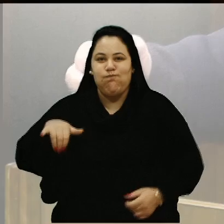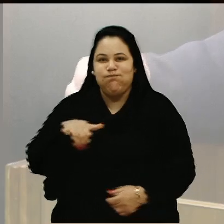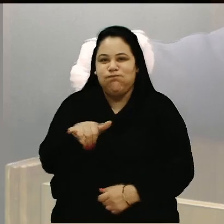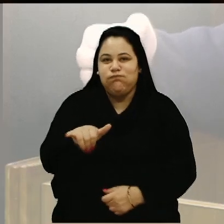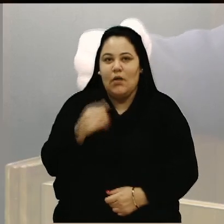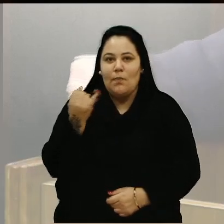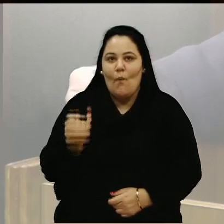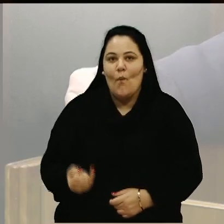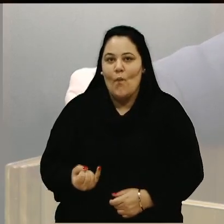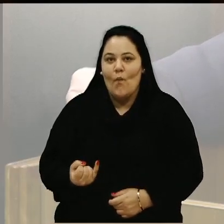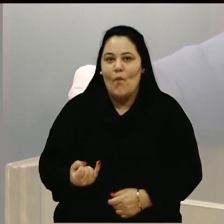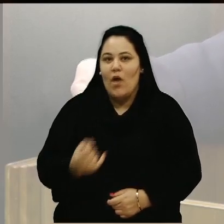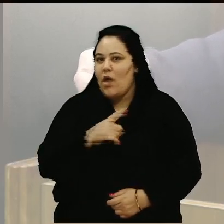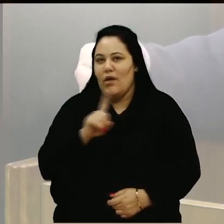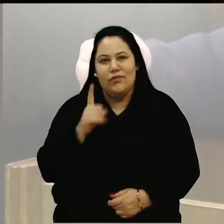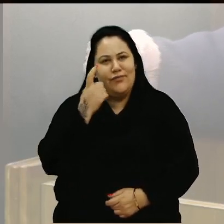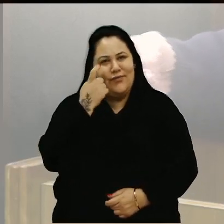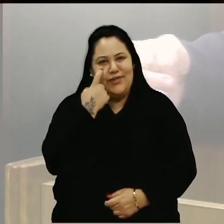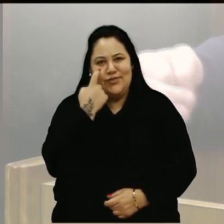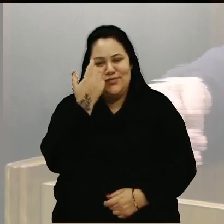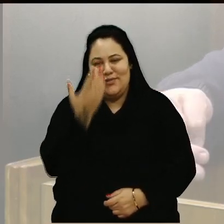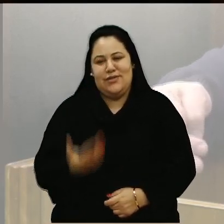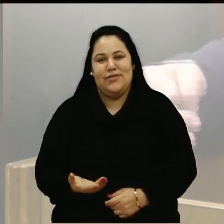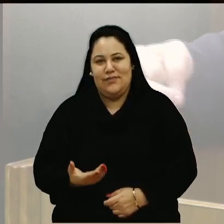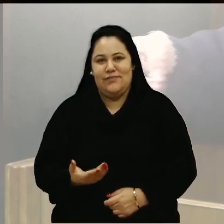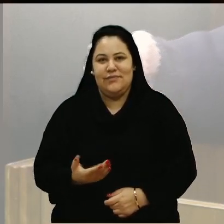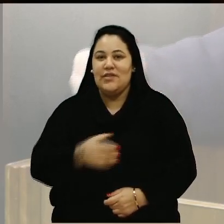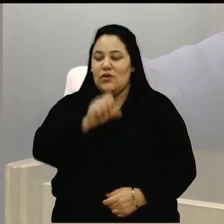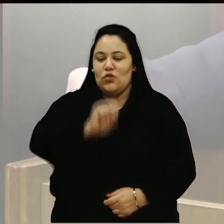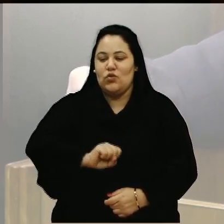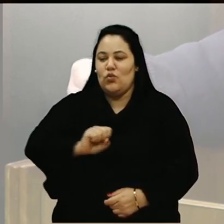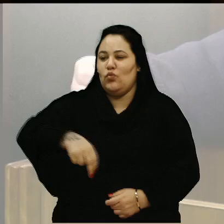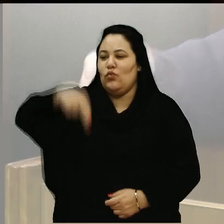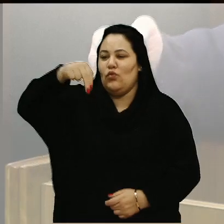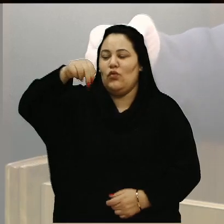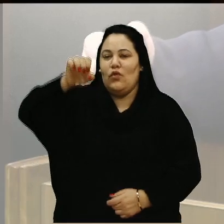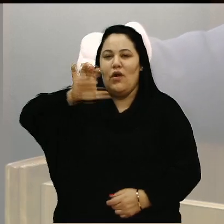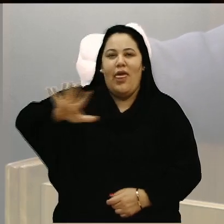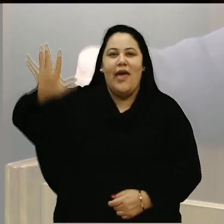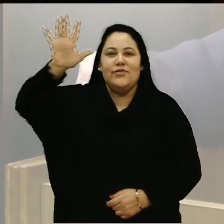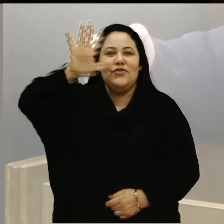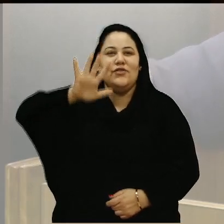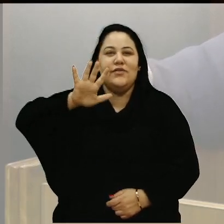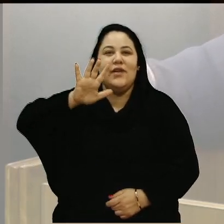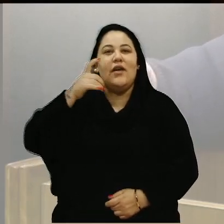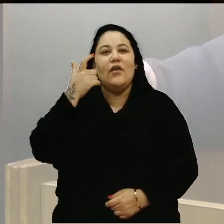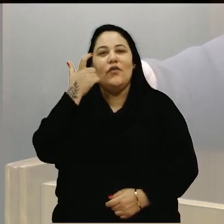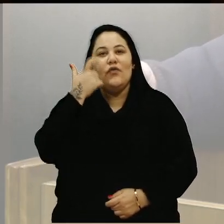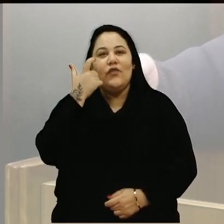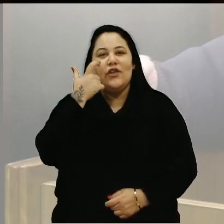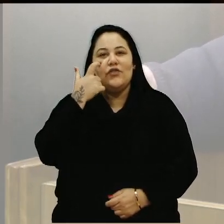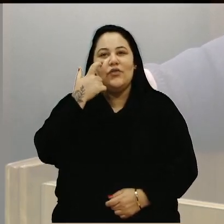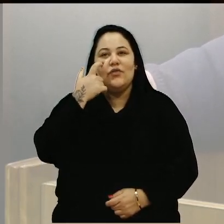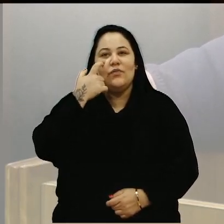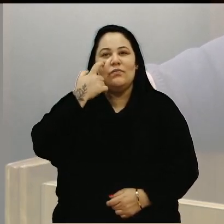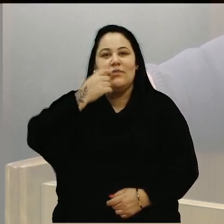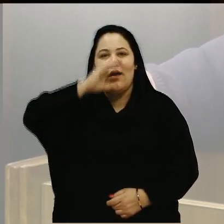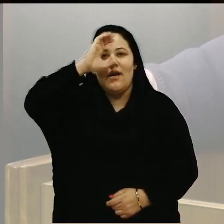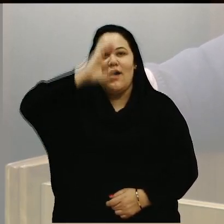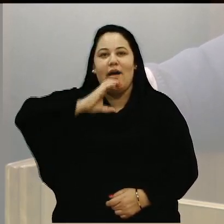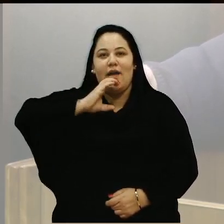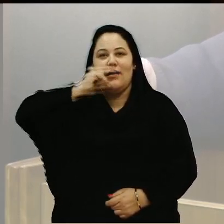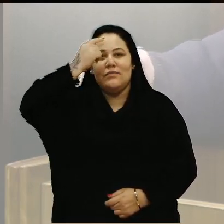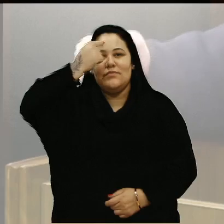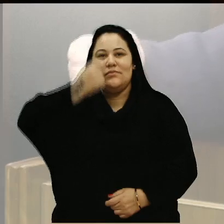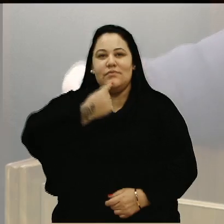Eu não enxergo se é do sul, se é do nordeste, se é... Eu enxergo o caráter. Para mim, o que vale é